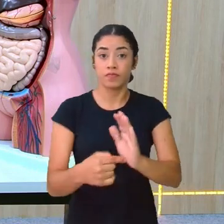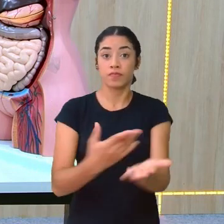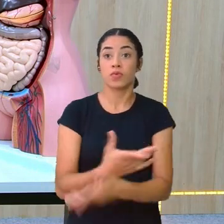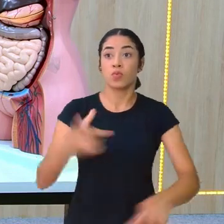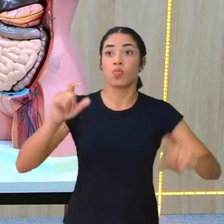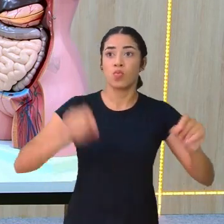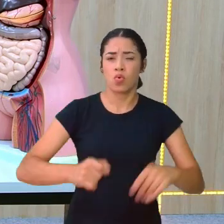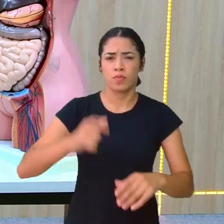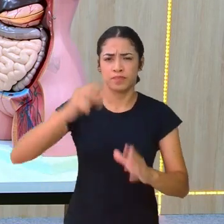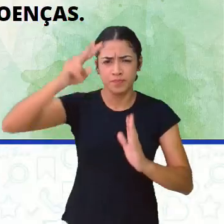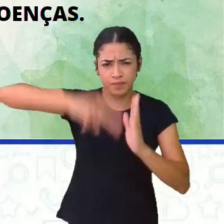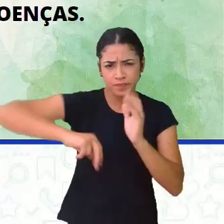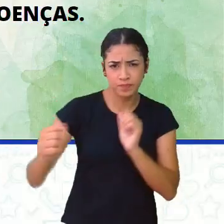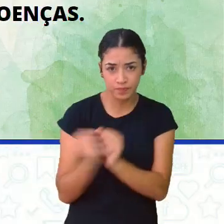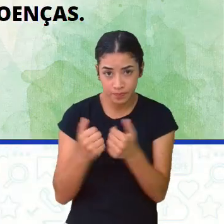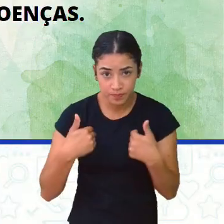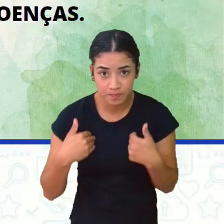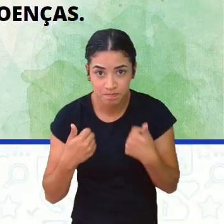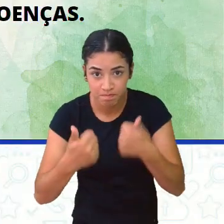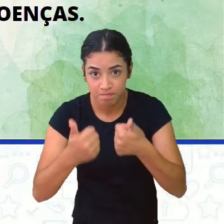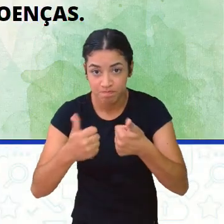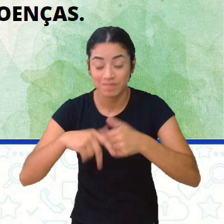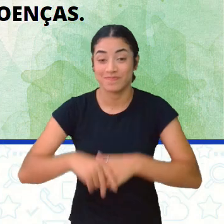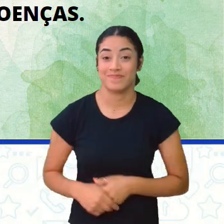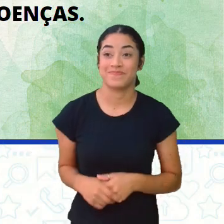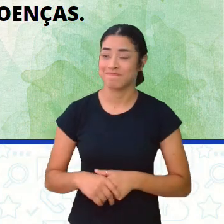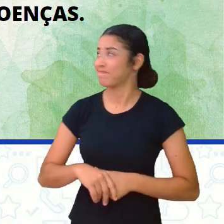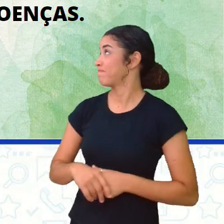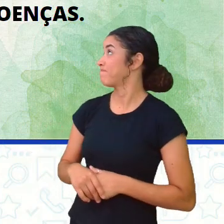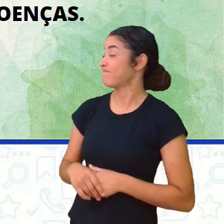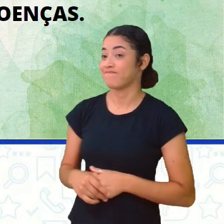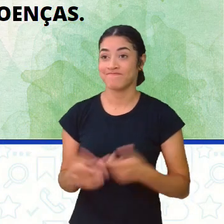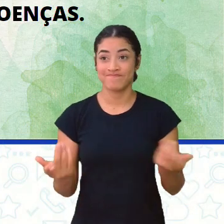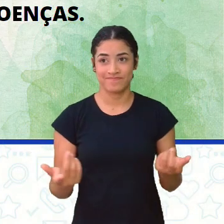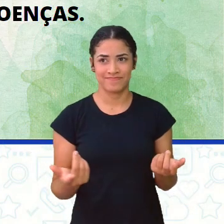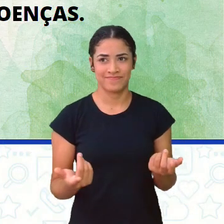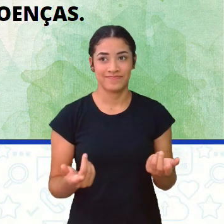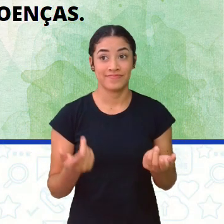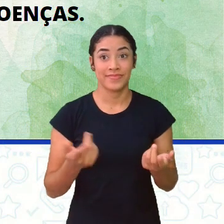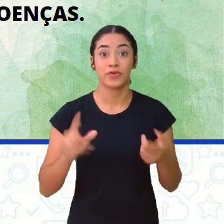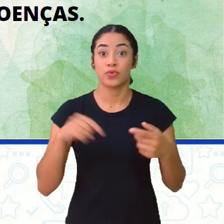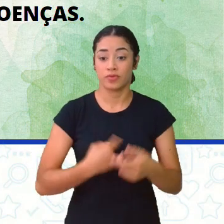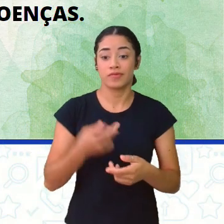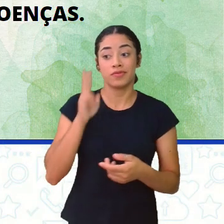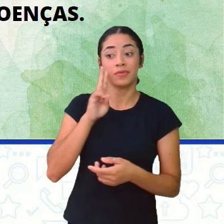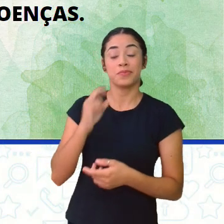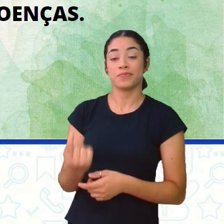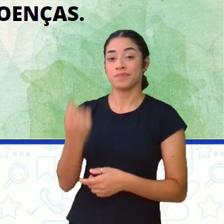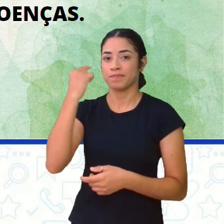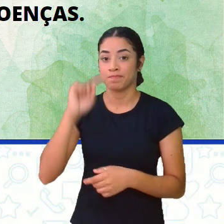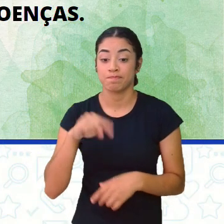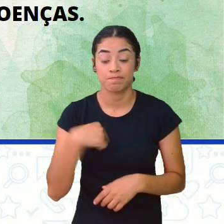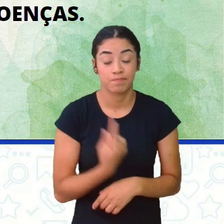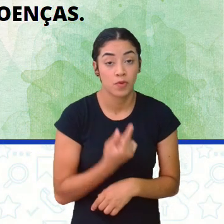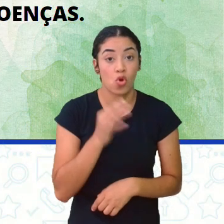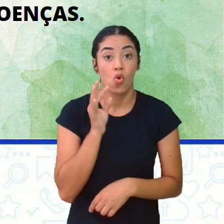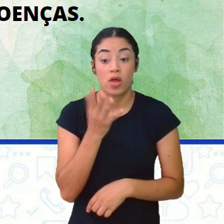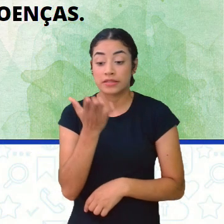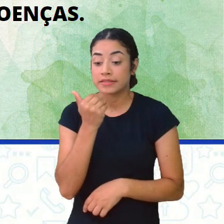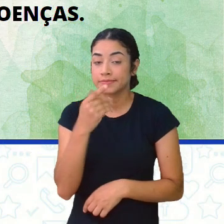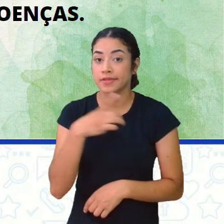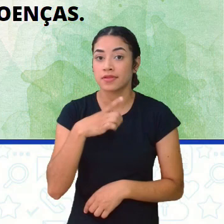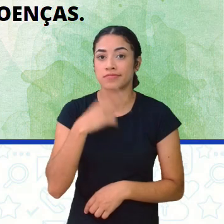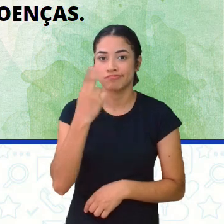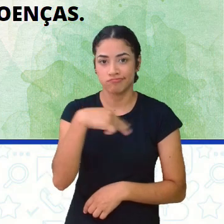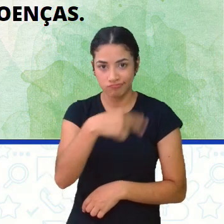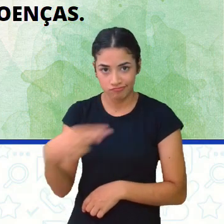lá? Vamos ler comigo? Olha aí, pessoal. Ainda revendo também, os alimentos contêm